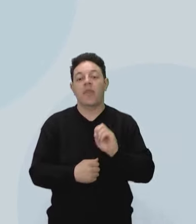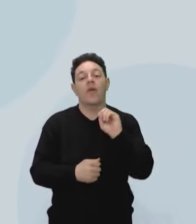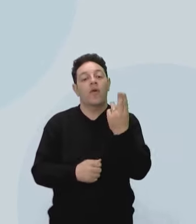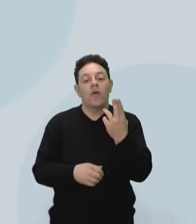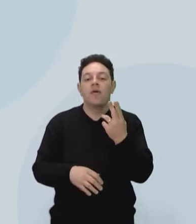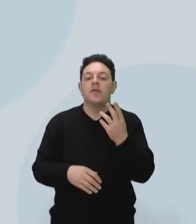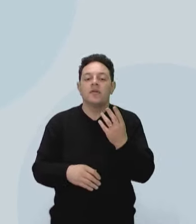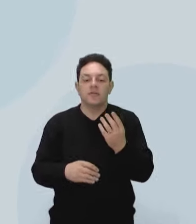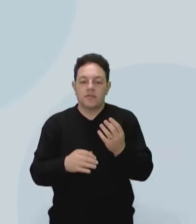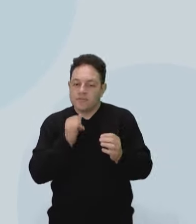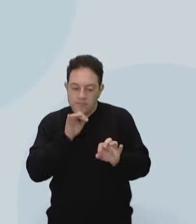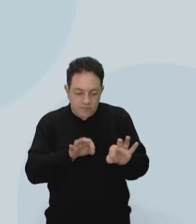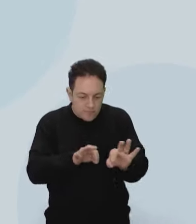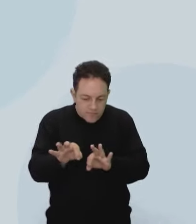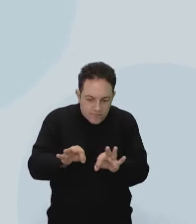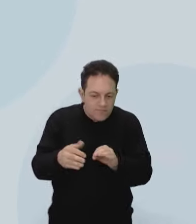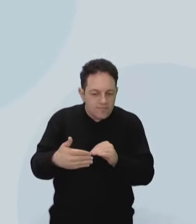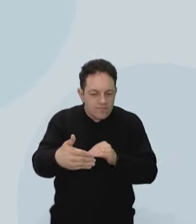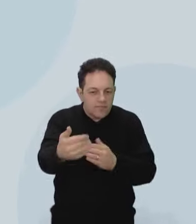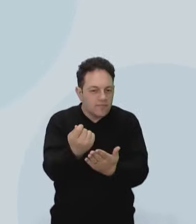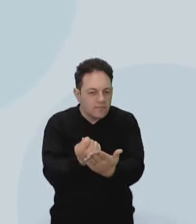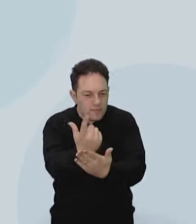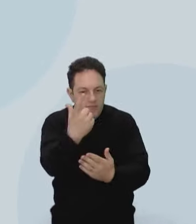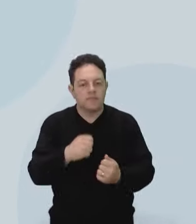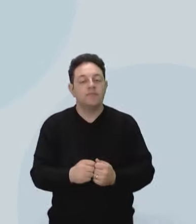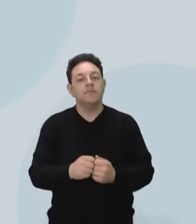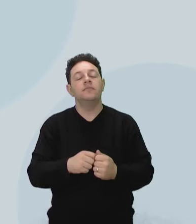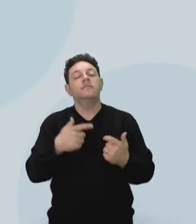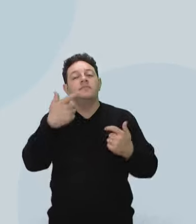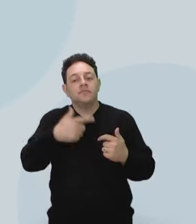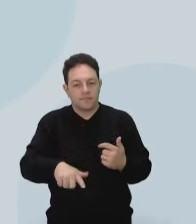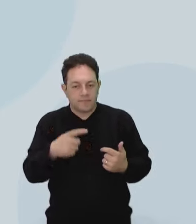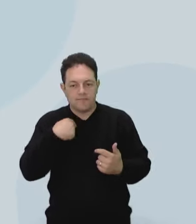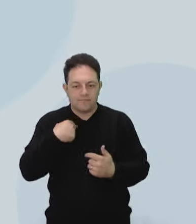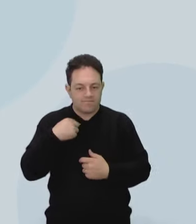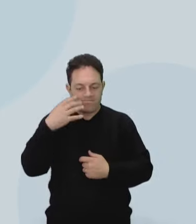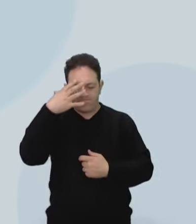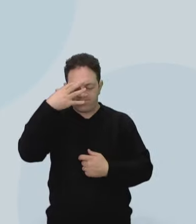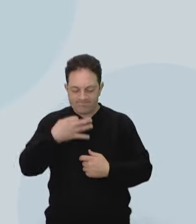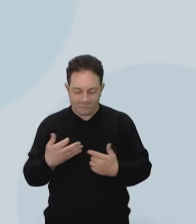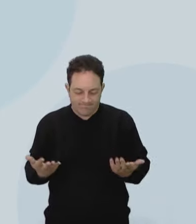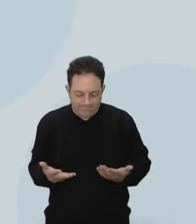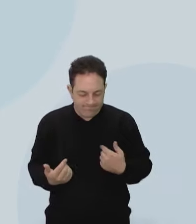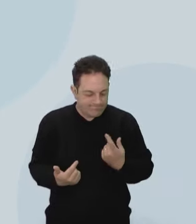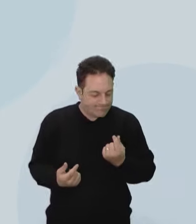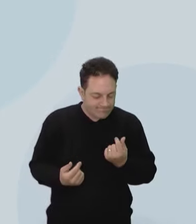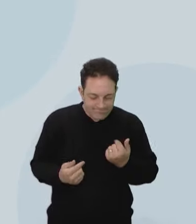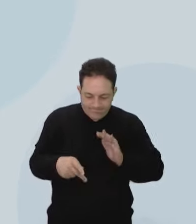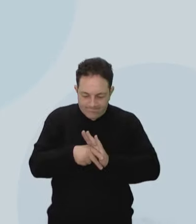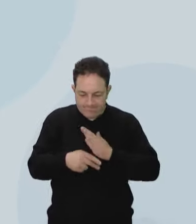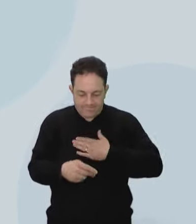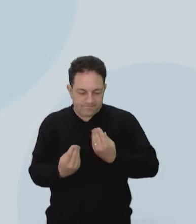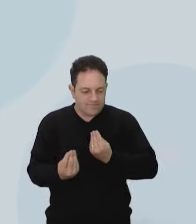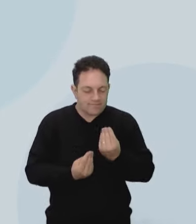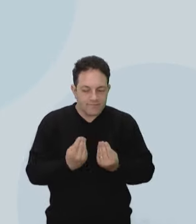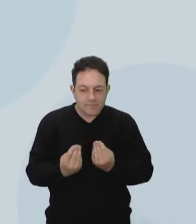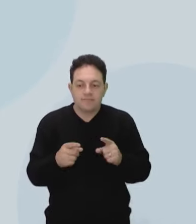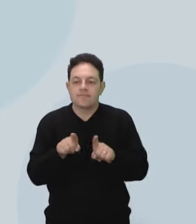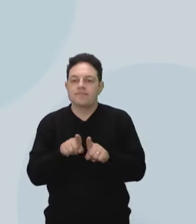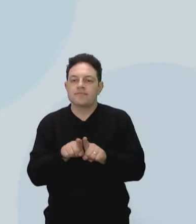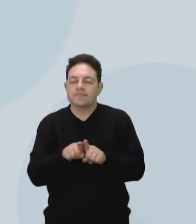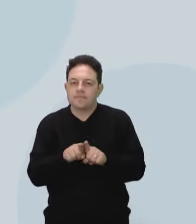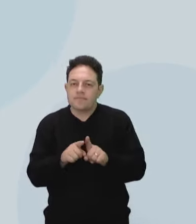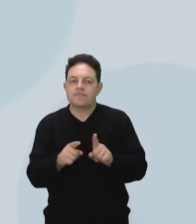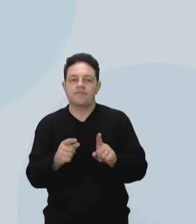de planejamento de compra, compreensão da própria situação financeira e a relação entre o que